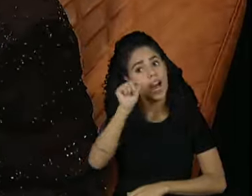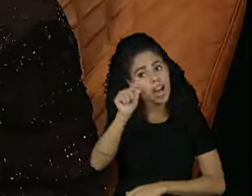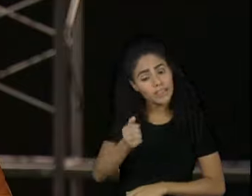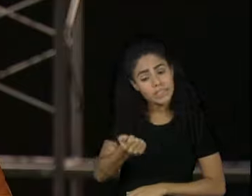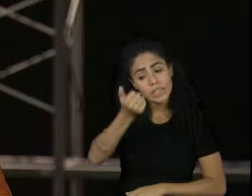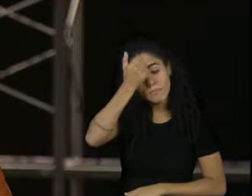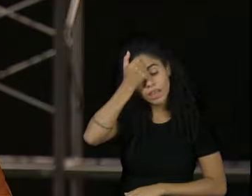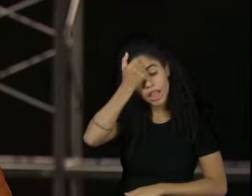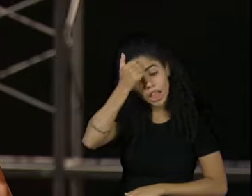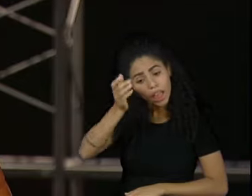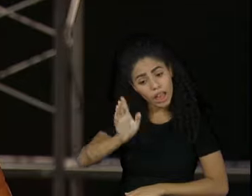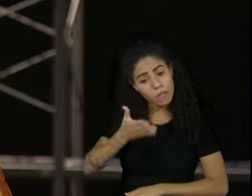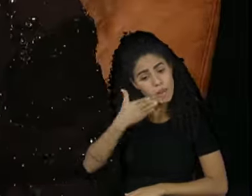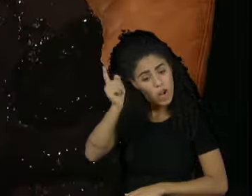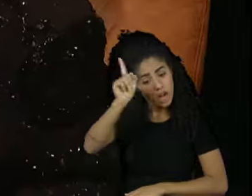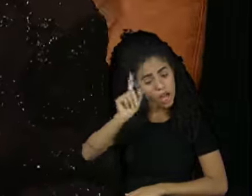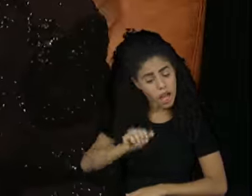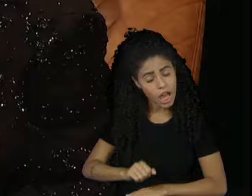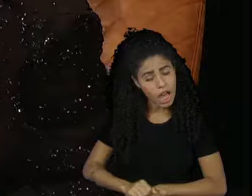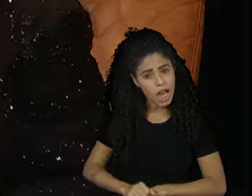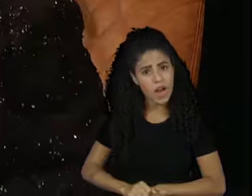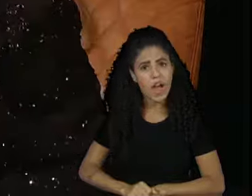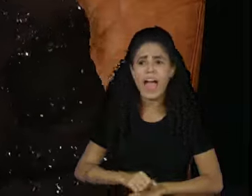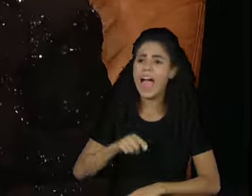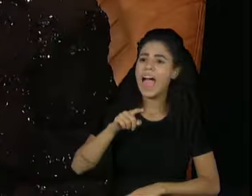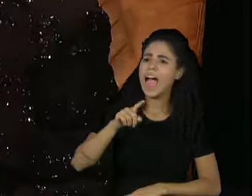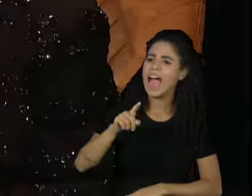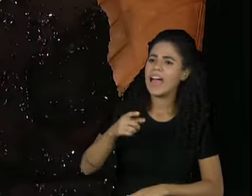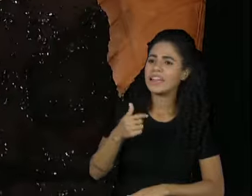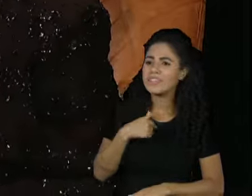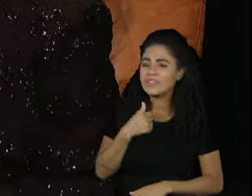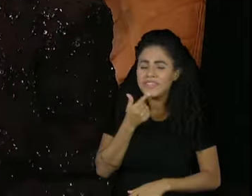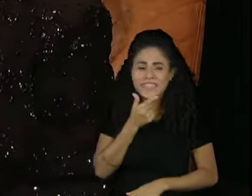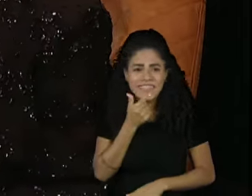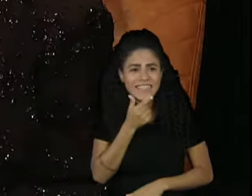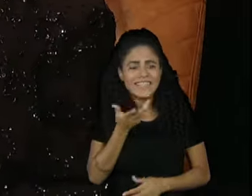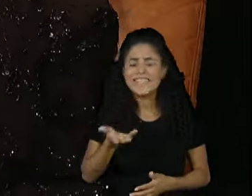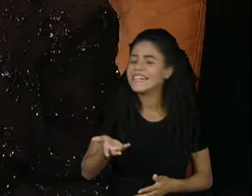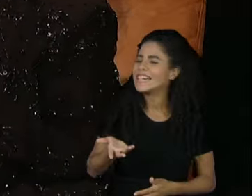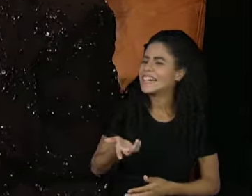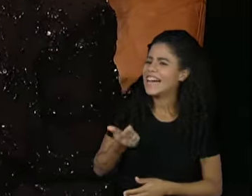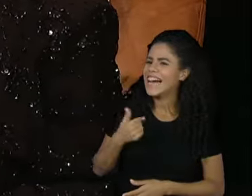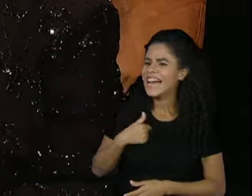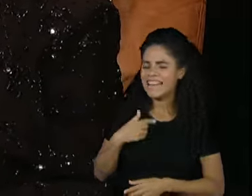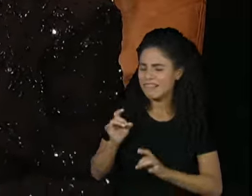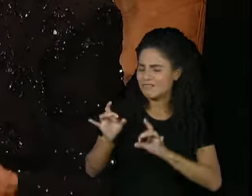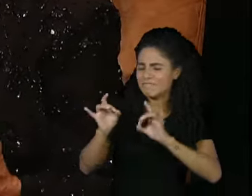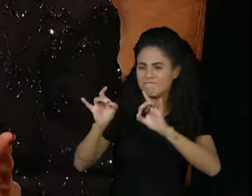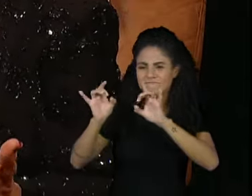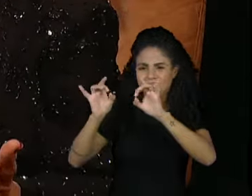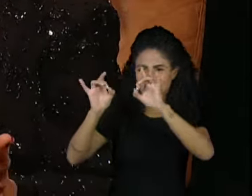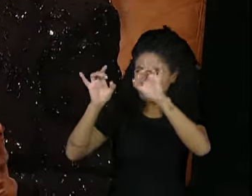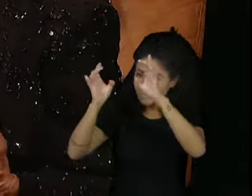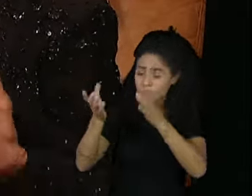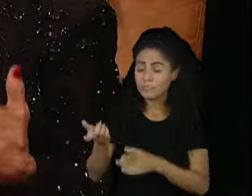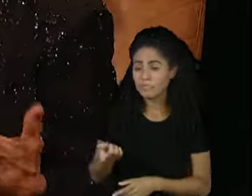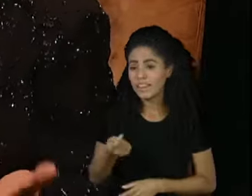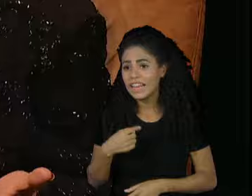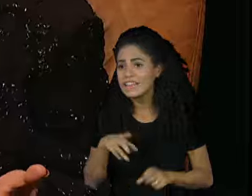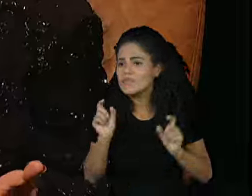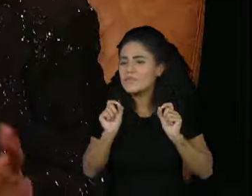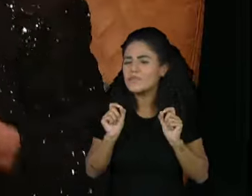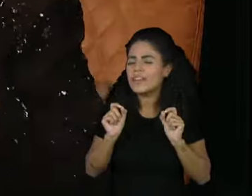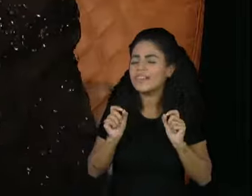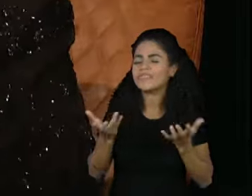amargamente. Ela é um brinquedo assassino. Eu levei um susto, eu quase matei ele. Mas é porque parece